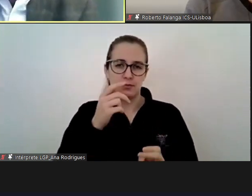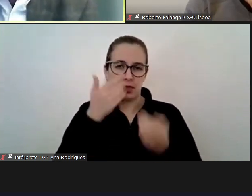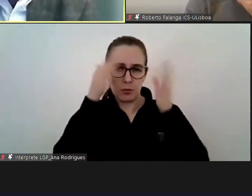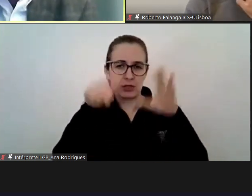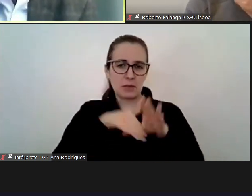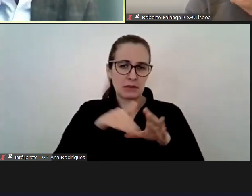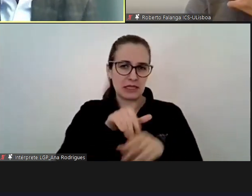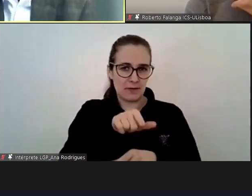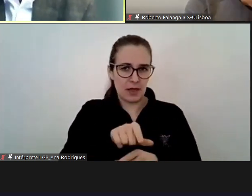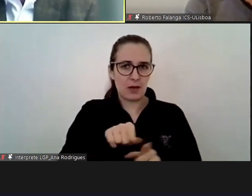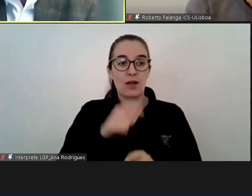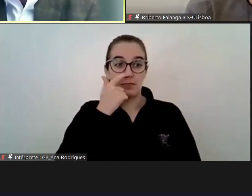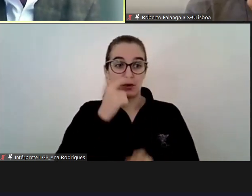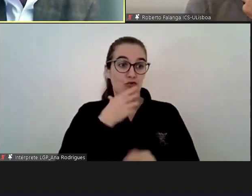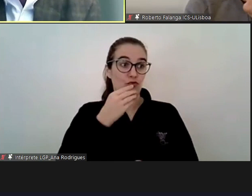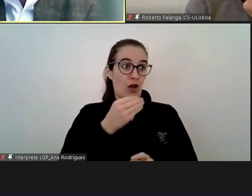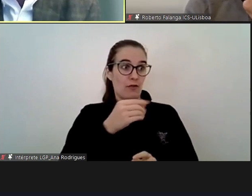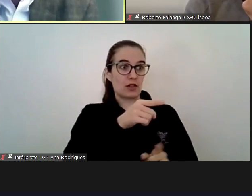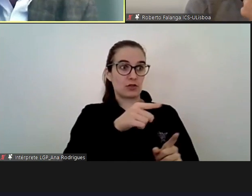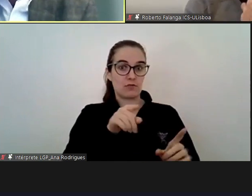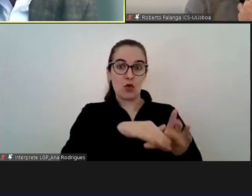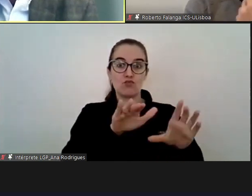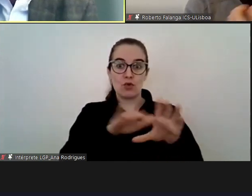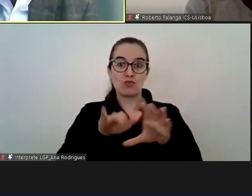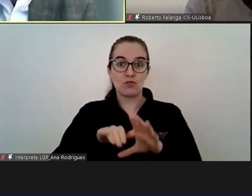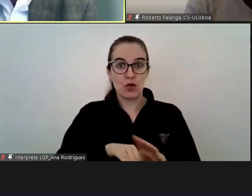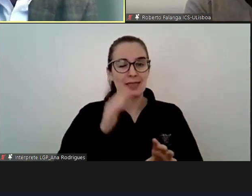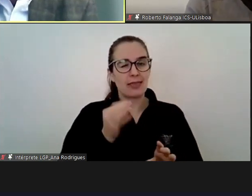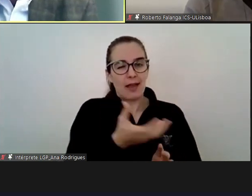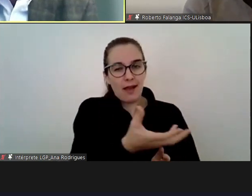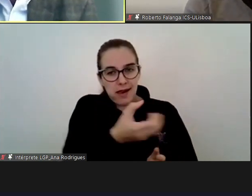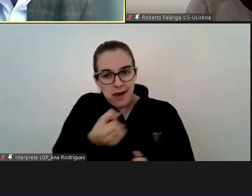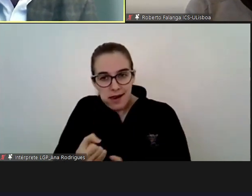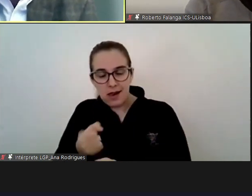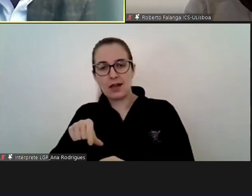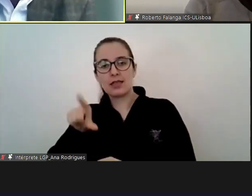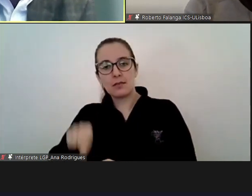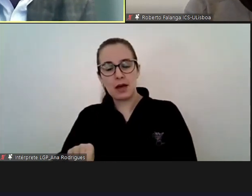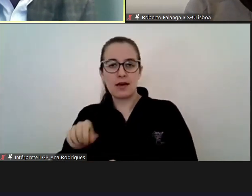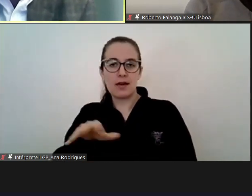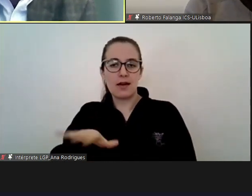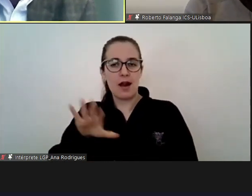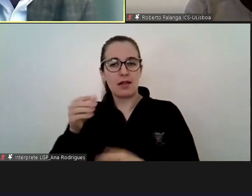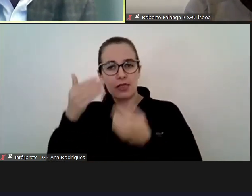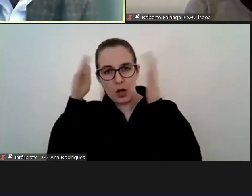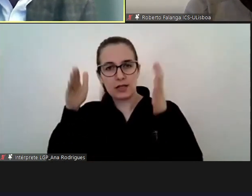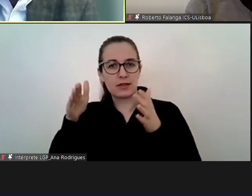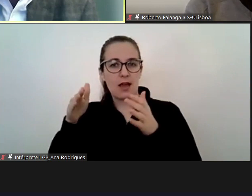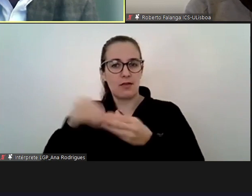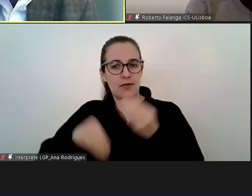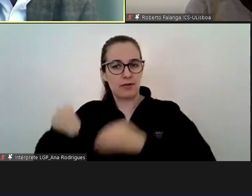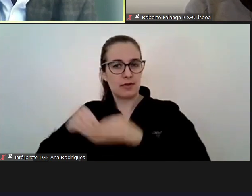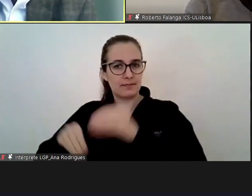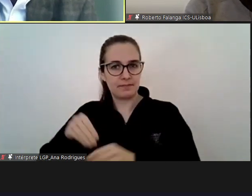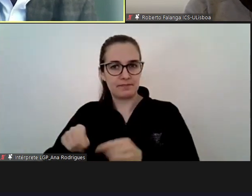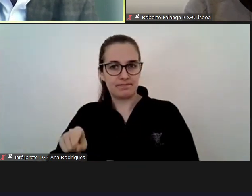esses jovens que participam ativamente nesses contextos para a necessidade de que a democracia